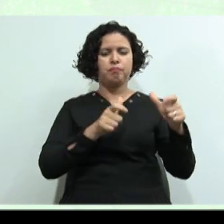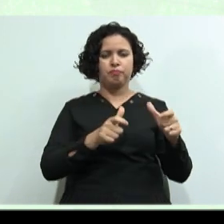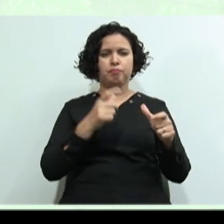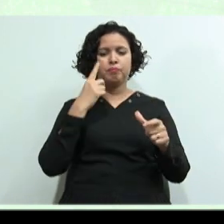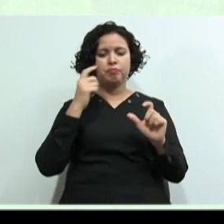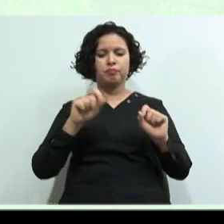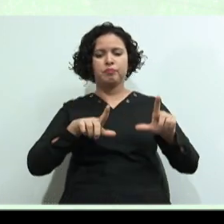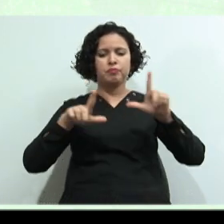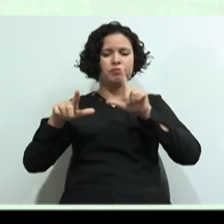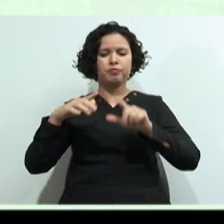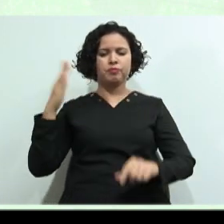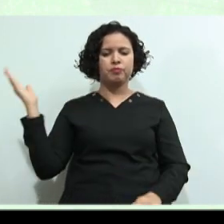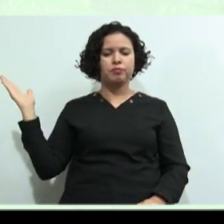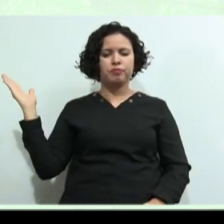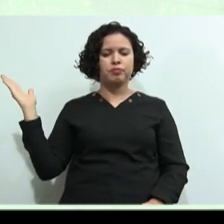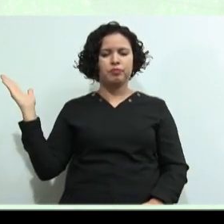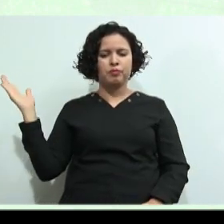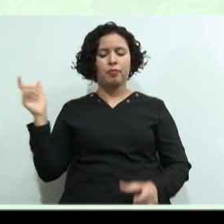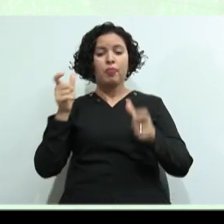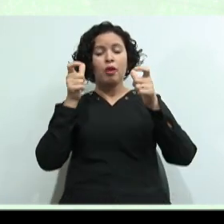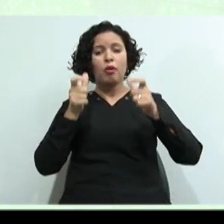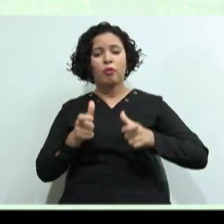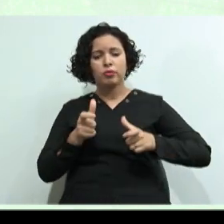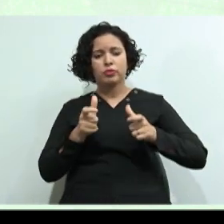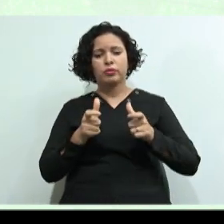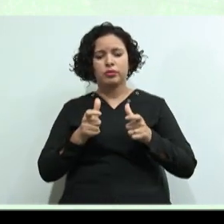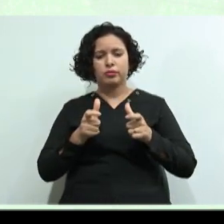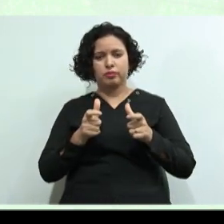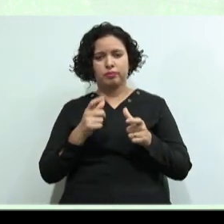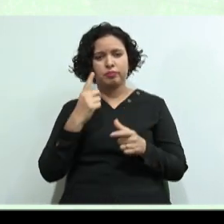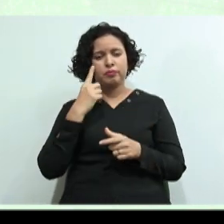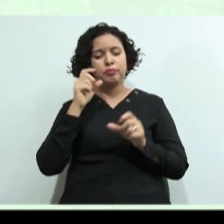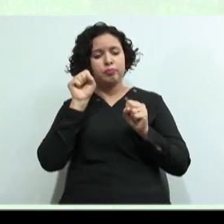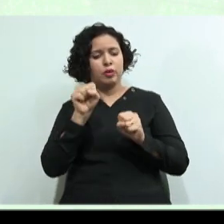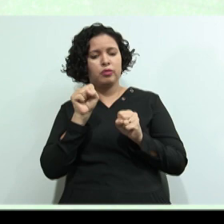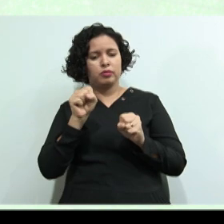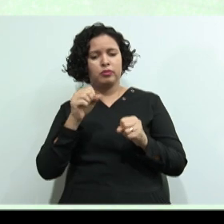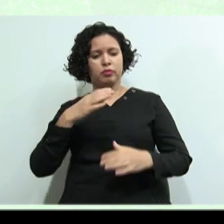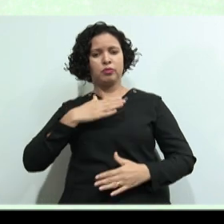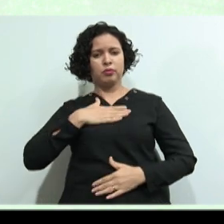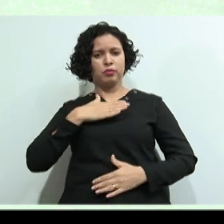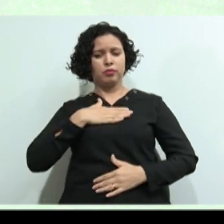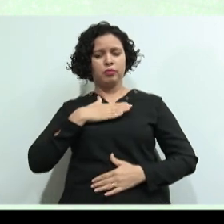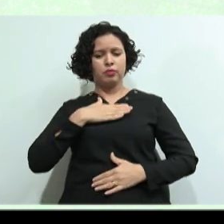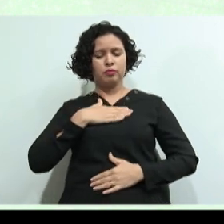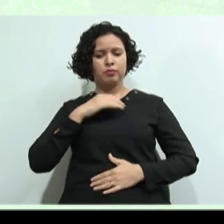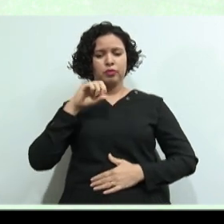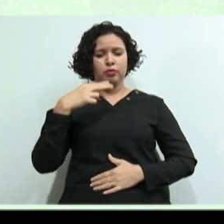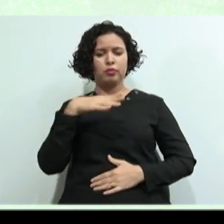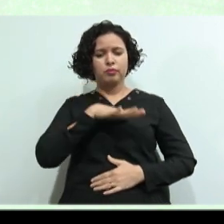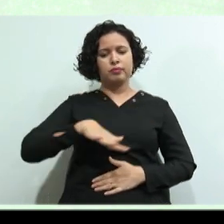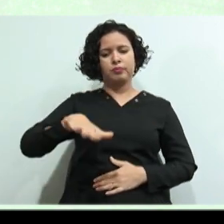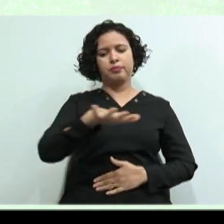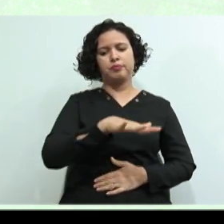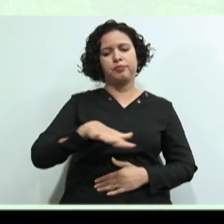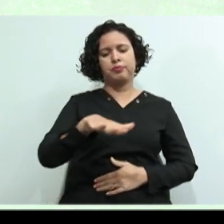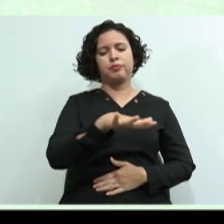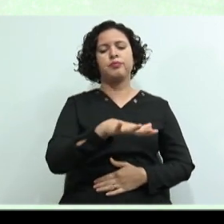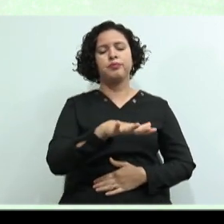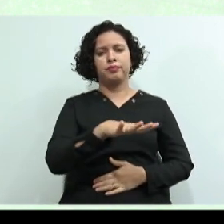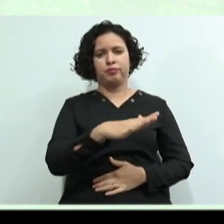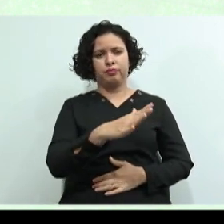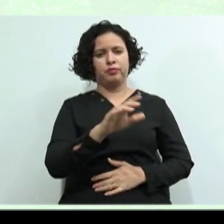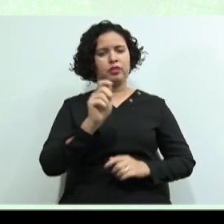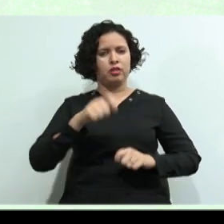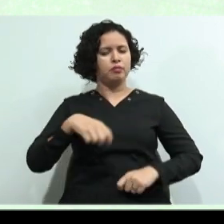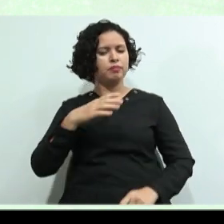mostrando onde que é o ponto de articulação, né? Ele pode ser feito no corpo ou no espaço. O sinal, ele pode ser tanto